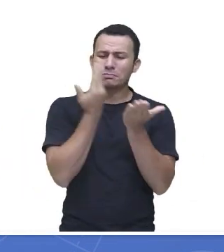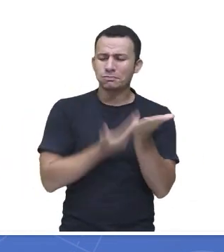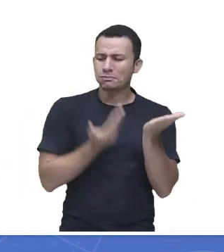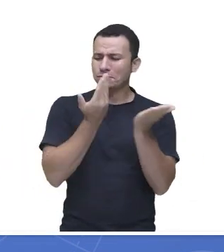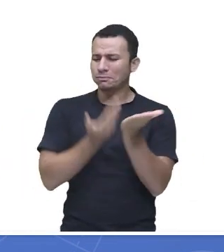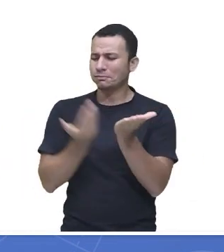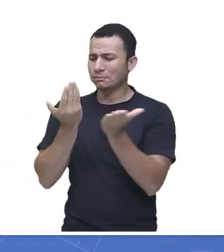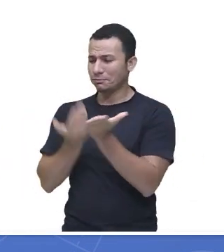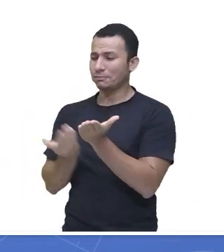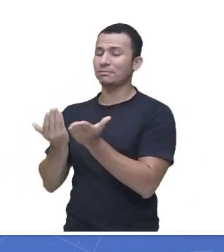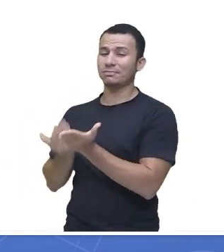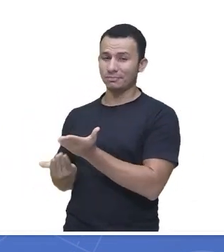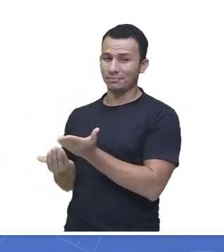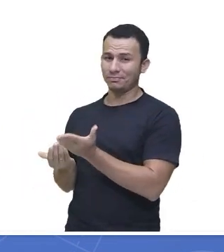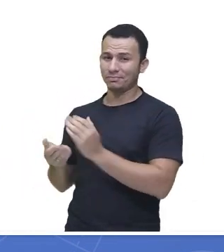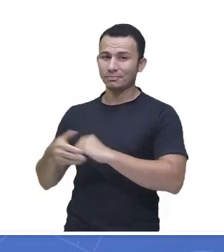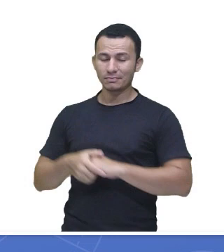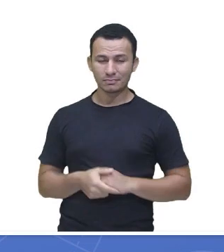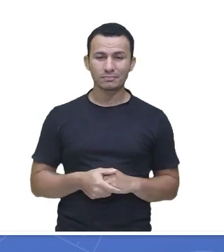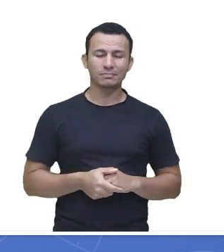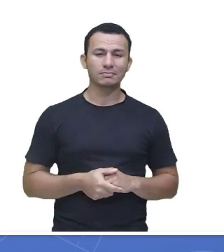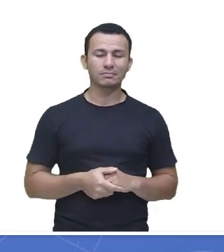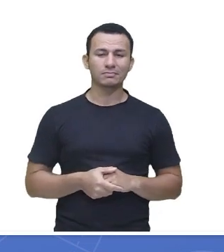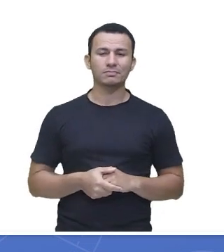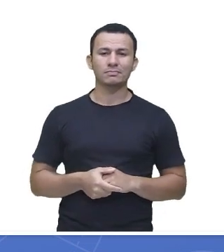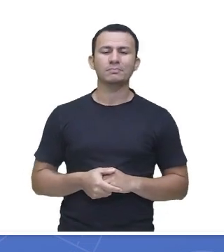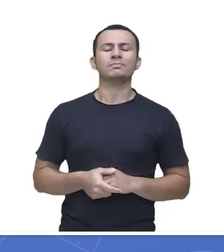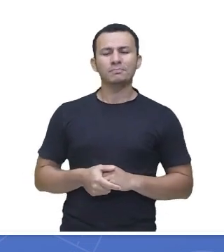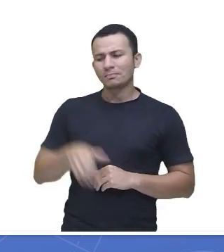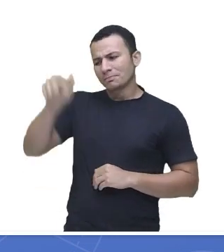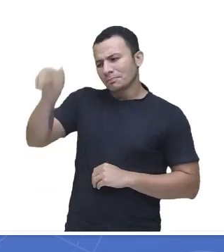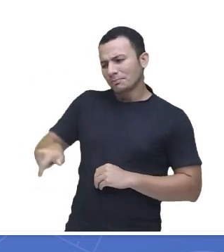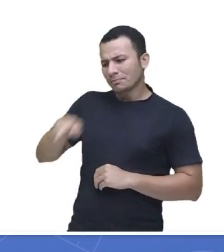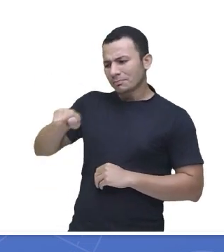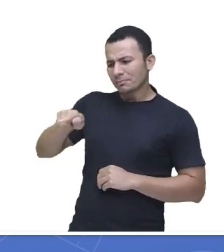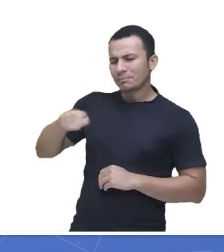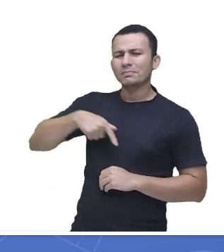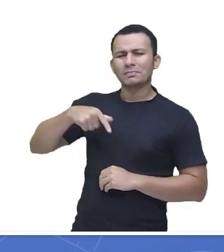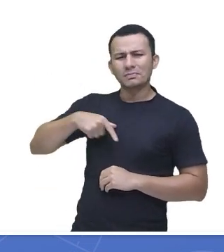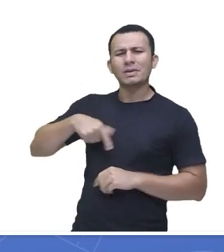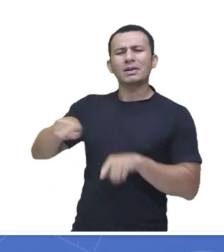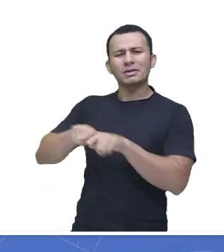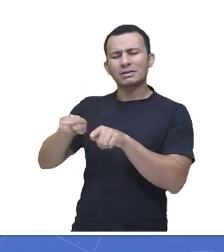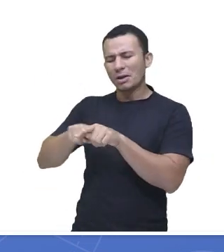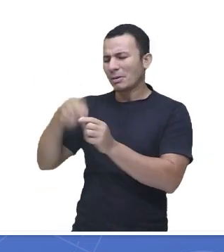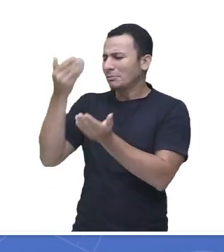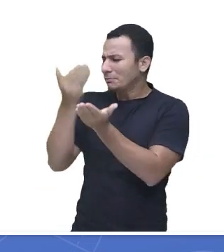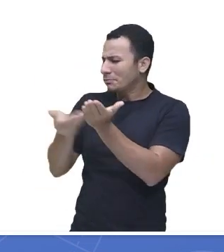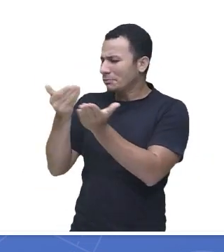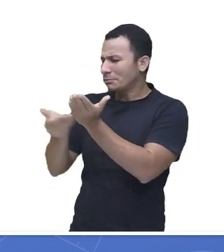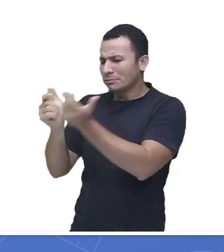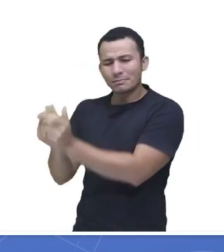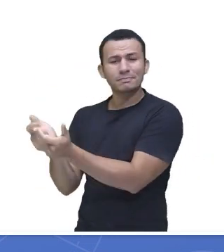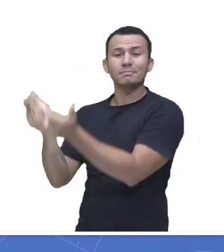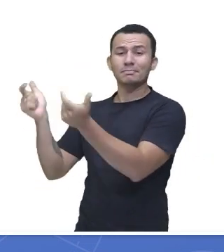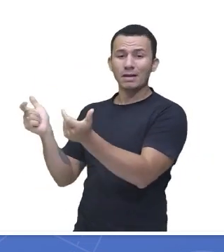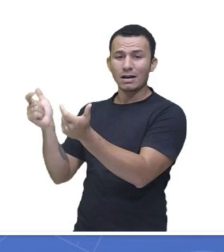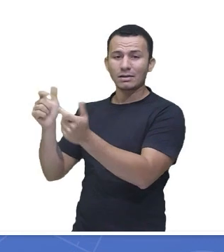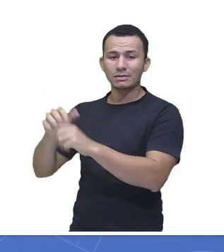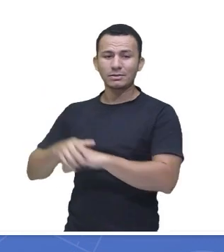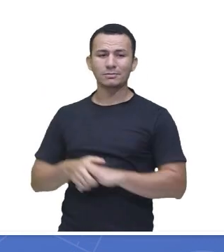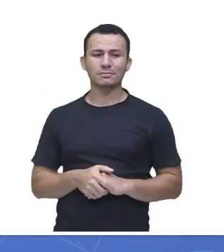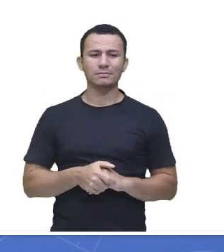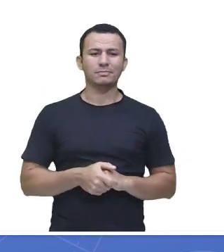no íntimo do ser, como em volta do ser mil outras perdas. Ó José